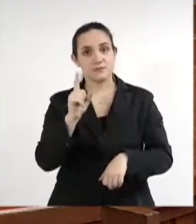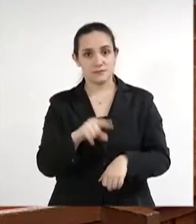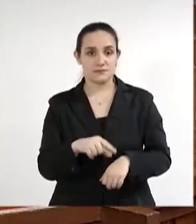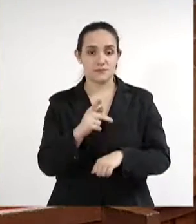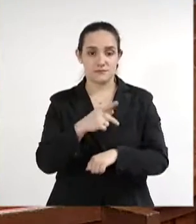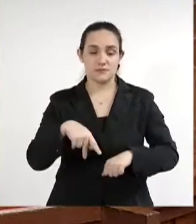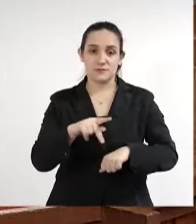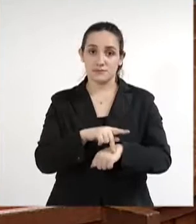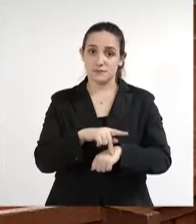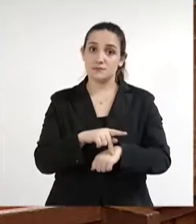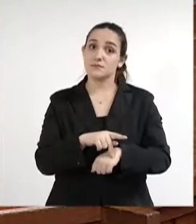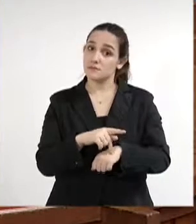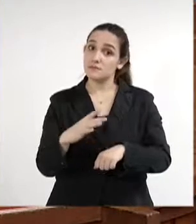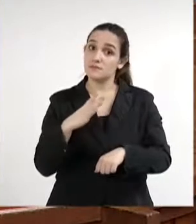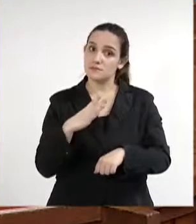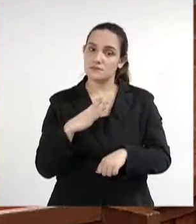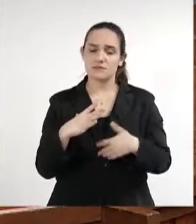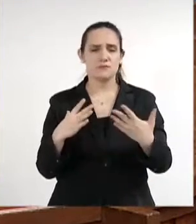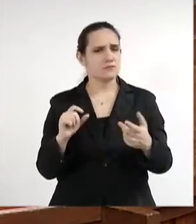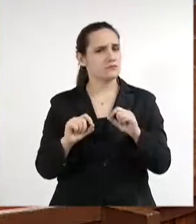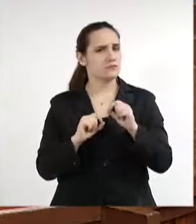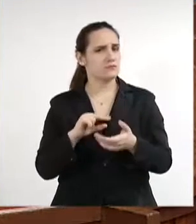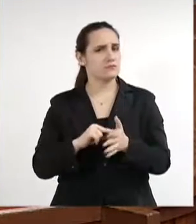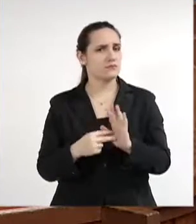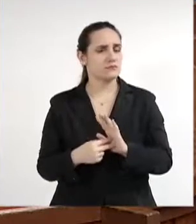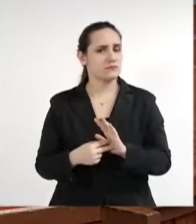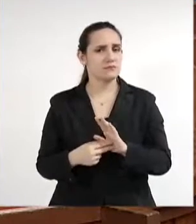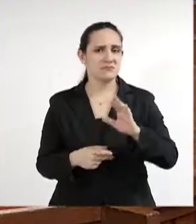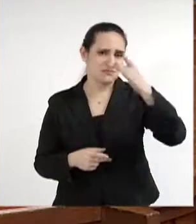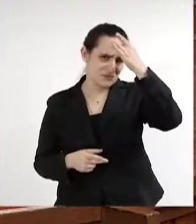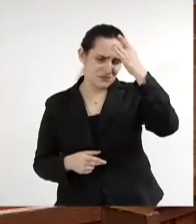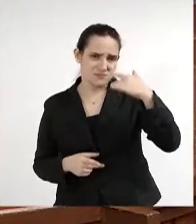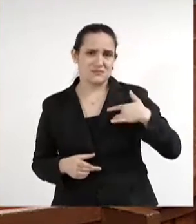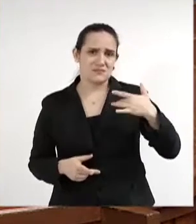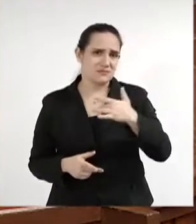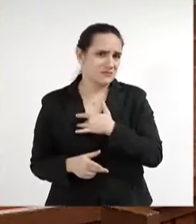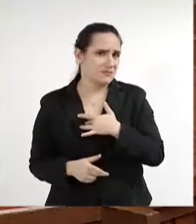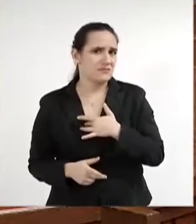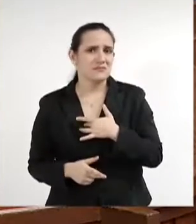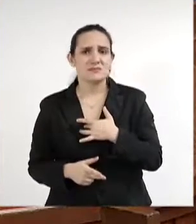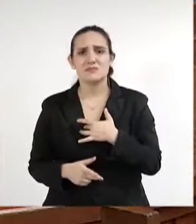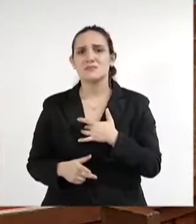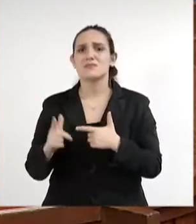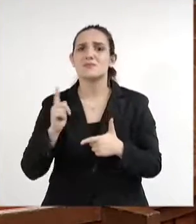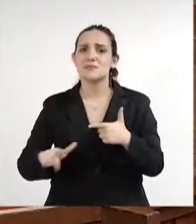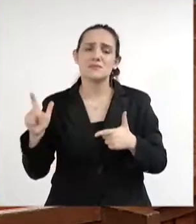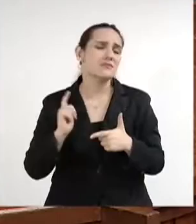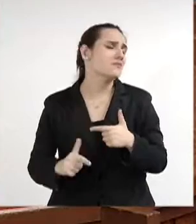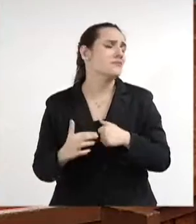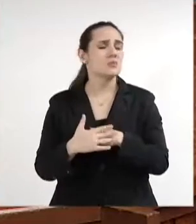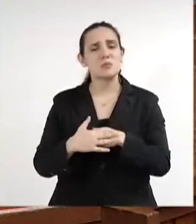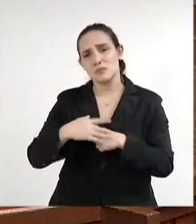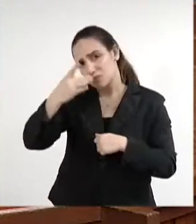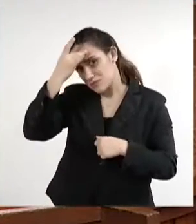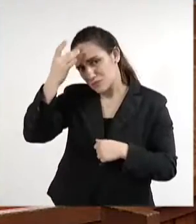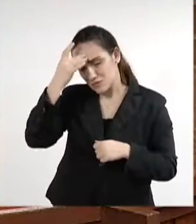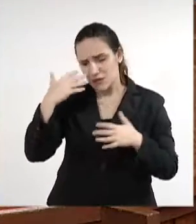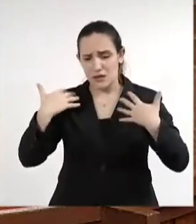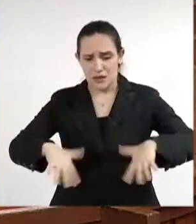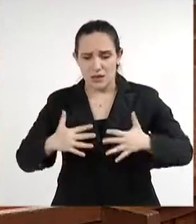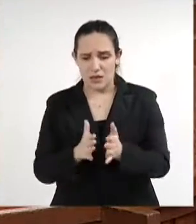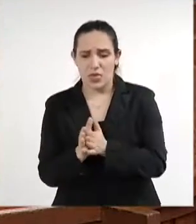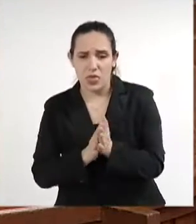Saúde. Isso significa que os transtornos mentais, a depressão, a síndrome do pânico, transtorno